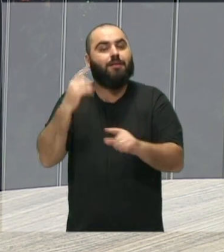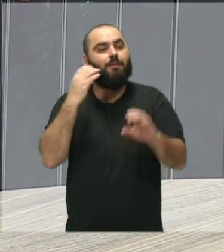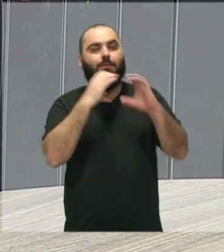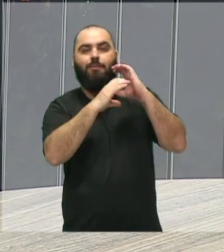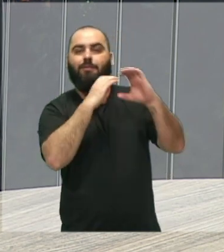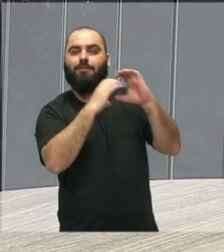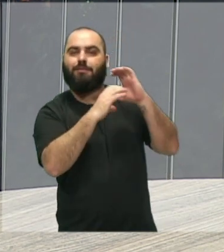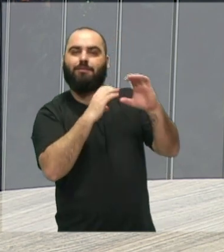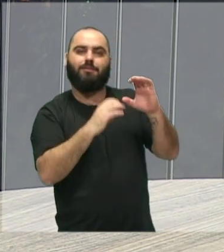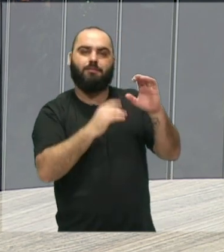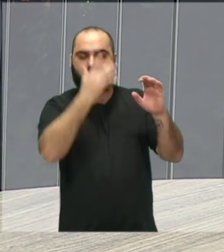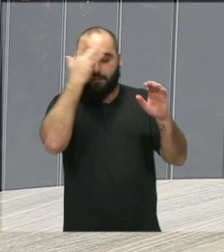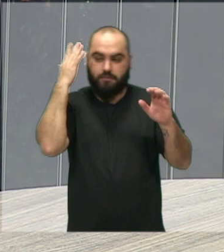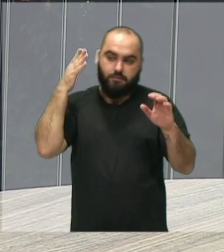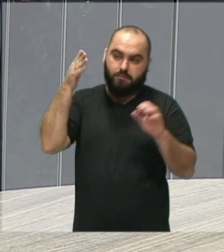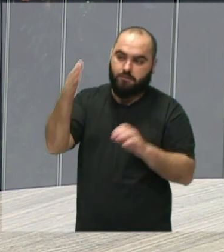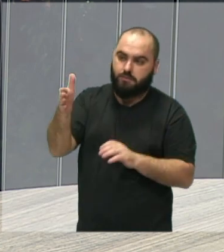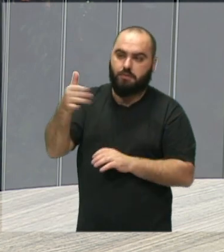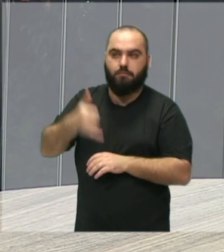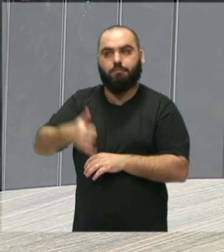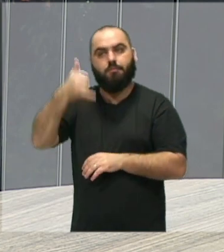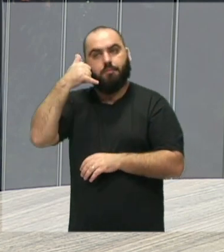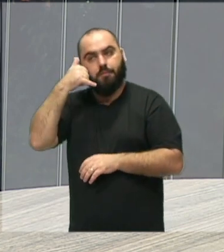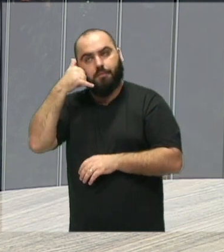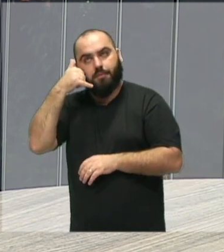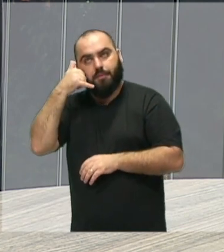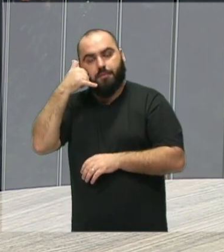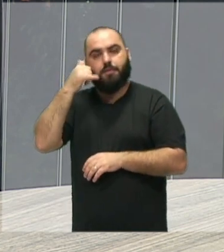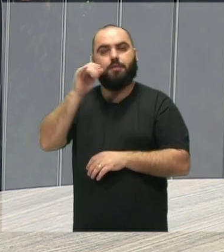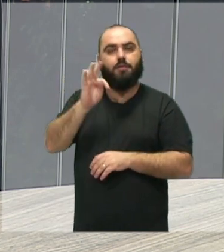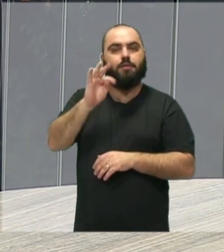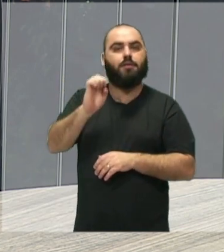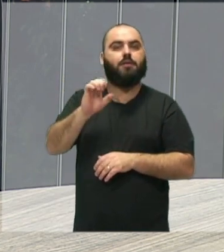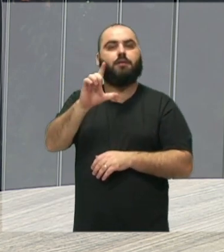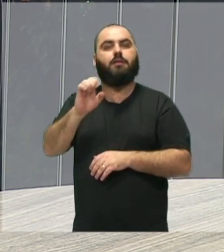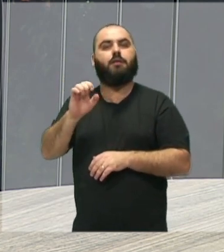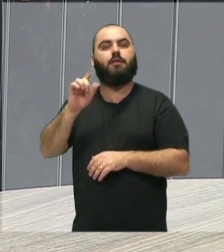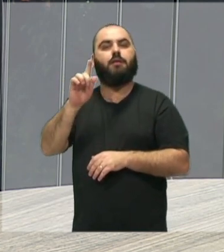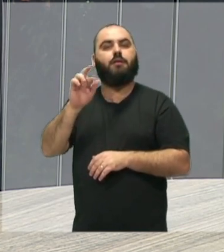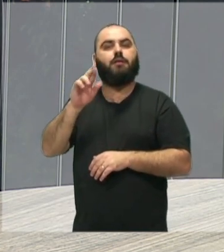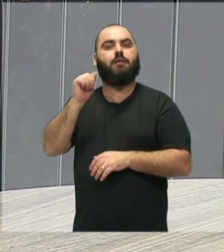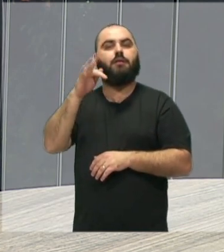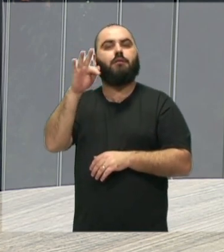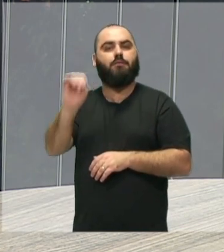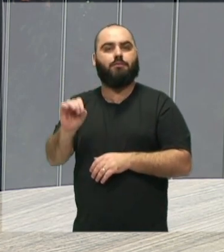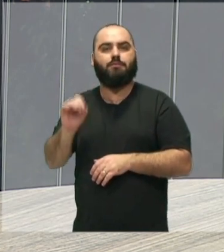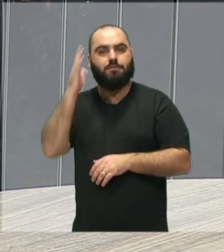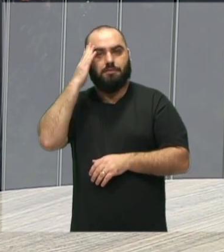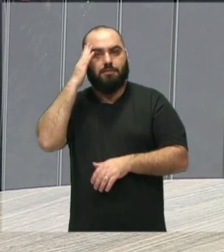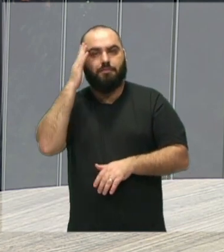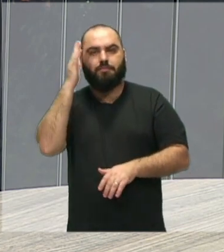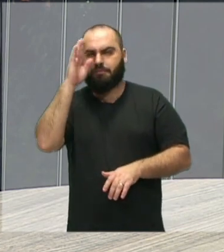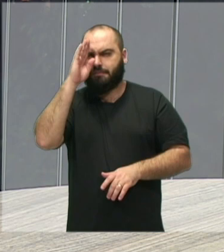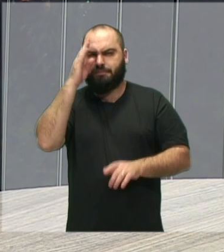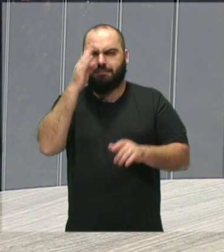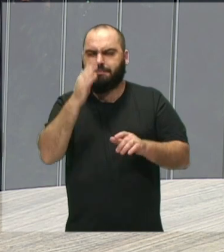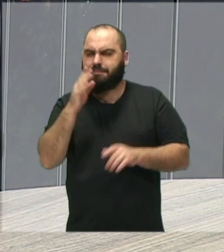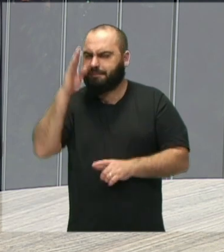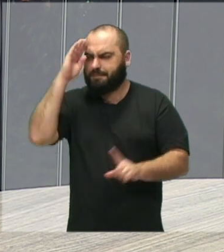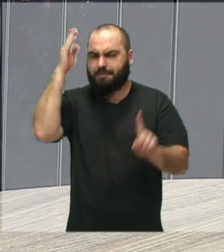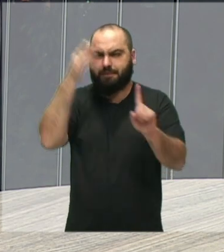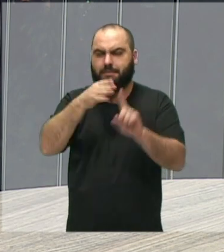né? Então as pessoas iam lá, usavam o telefone, o telégrafo para se comunicar com outras regiões, principalmente às vezes quando dava alguma enchente